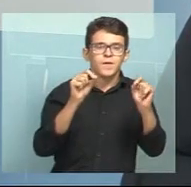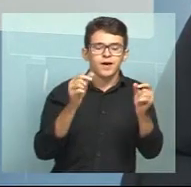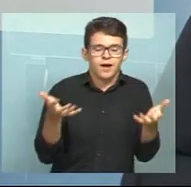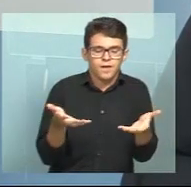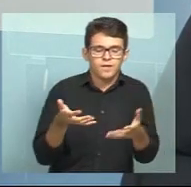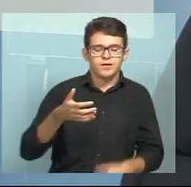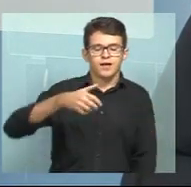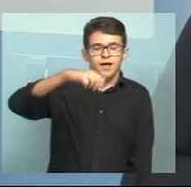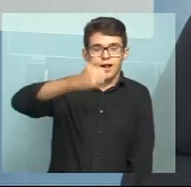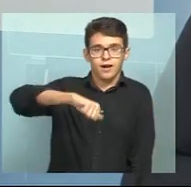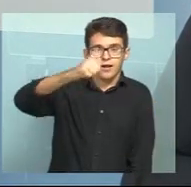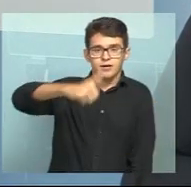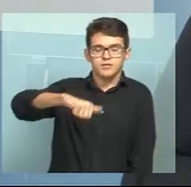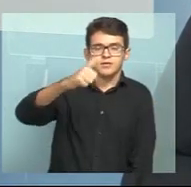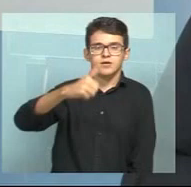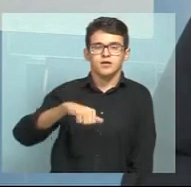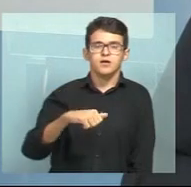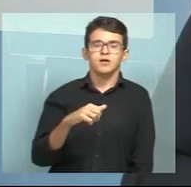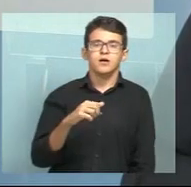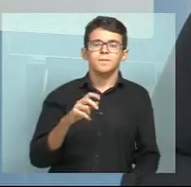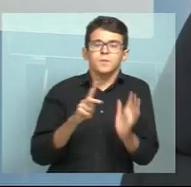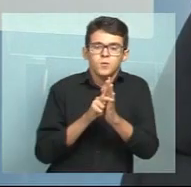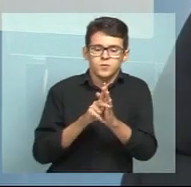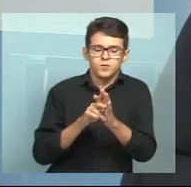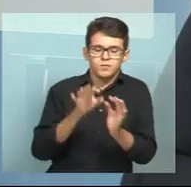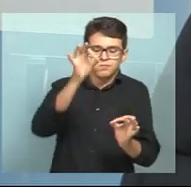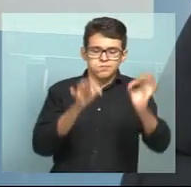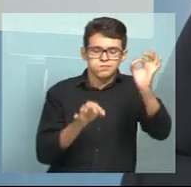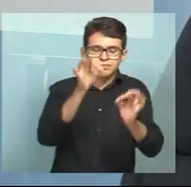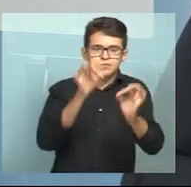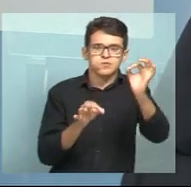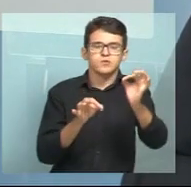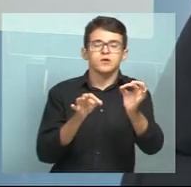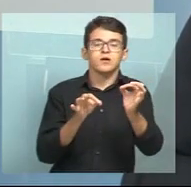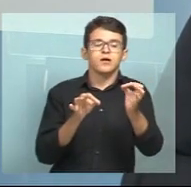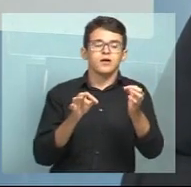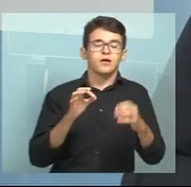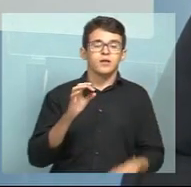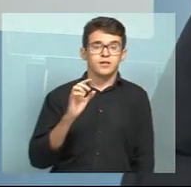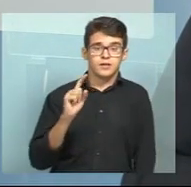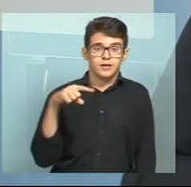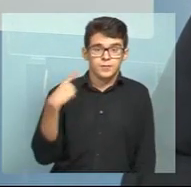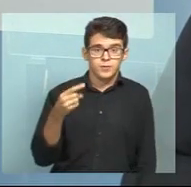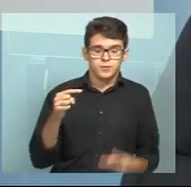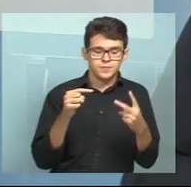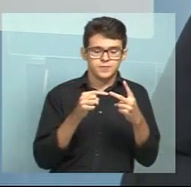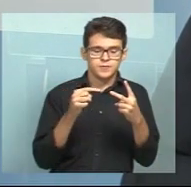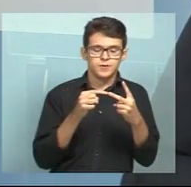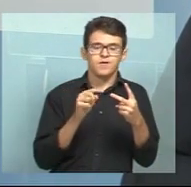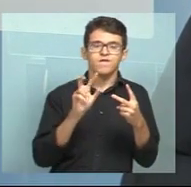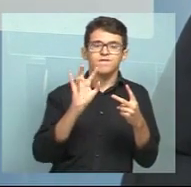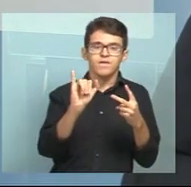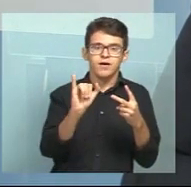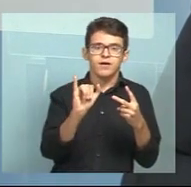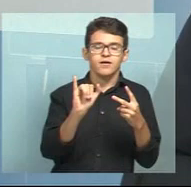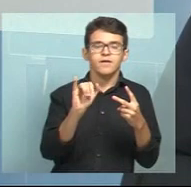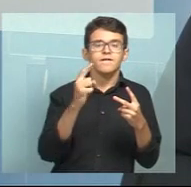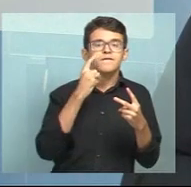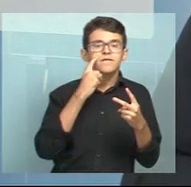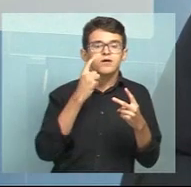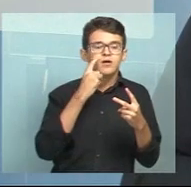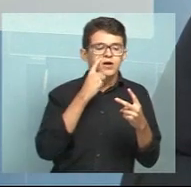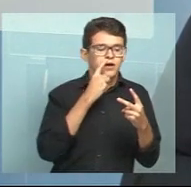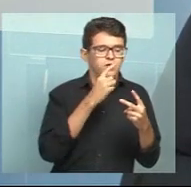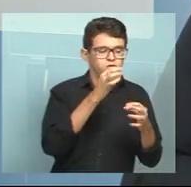questão do julgamento e no segundo bloco a gente vai analisar o que está sendo dito depois do